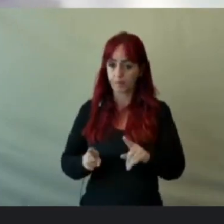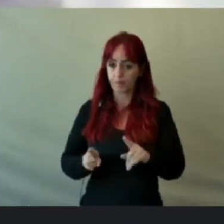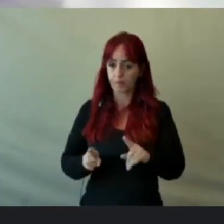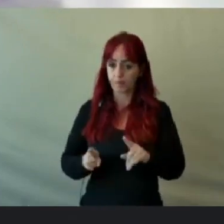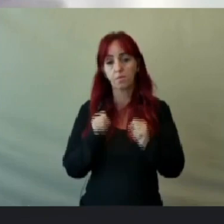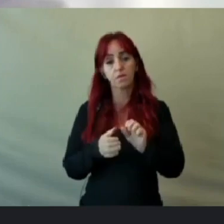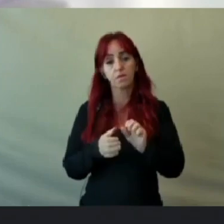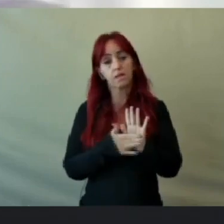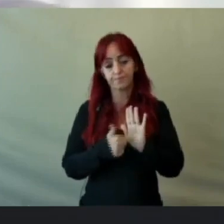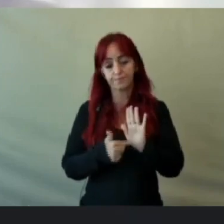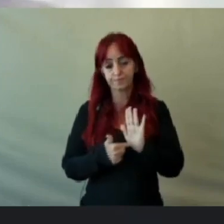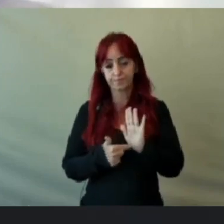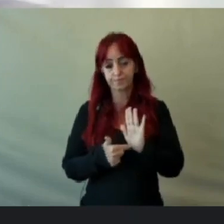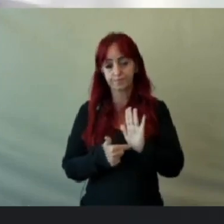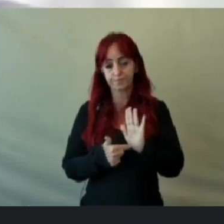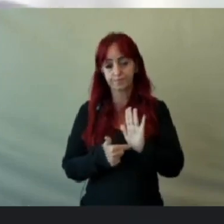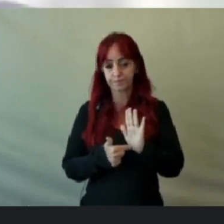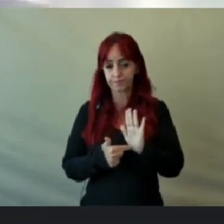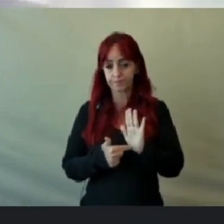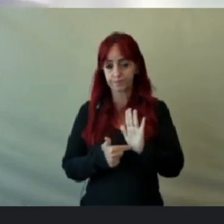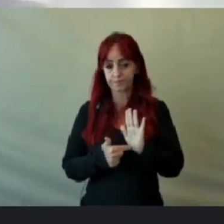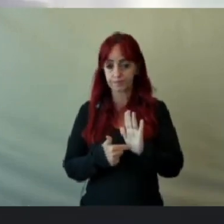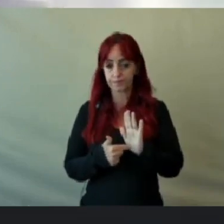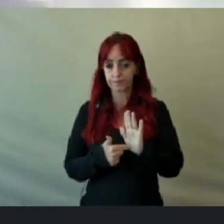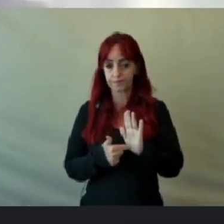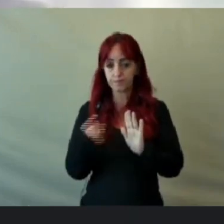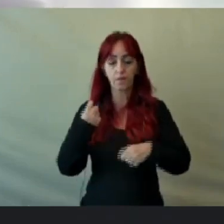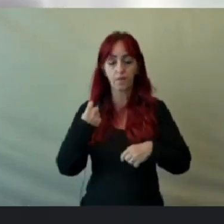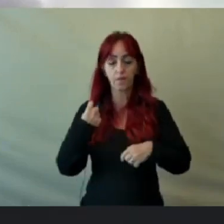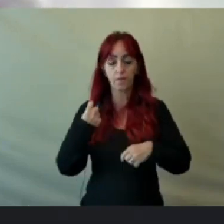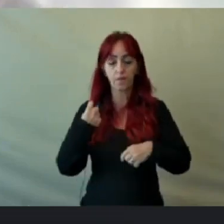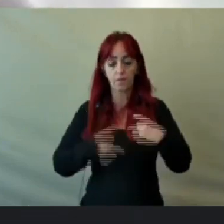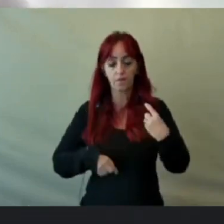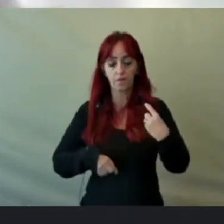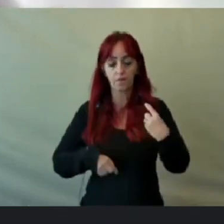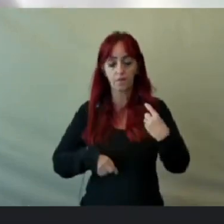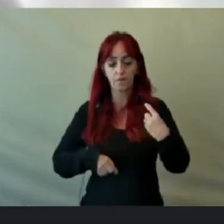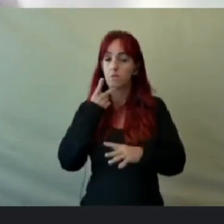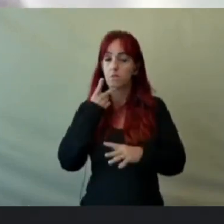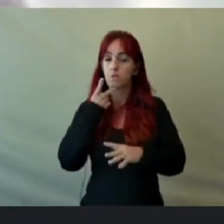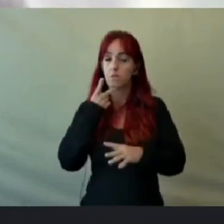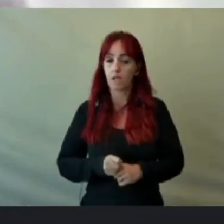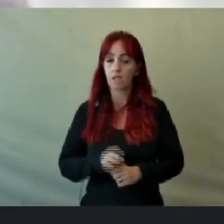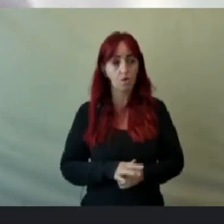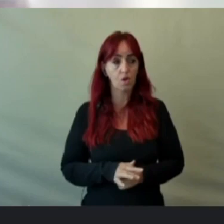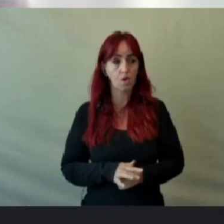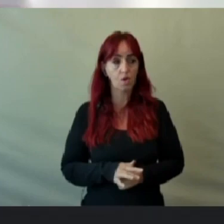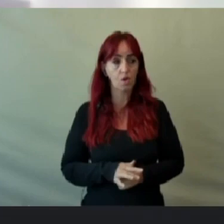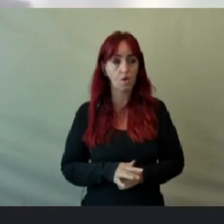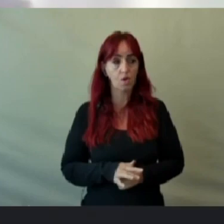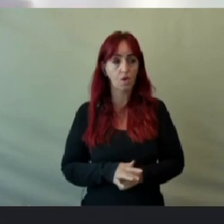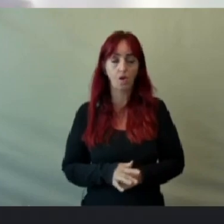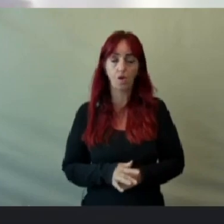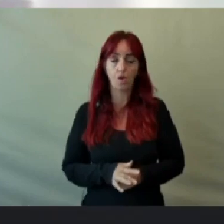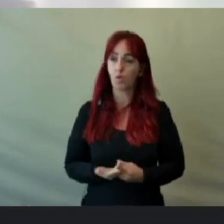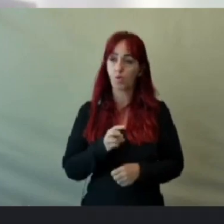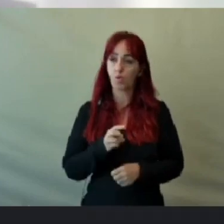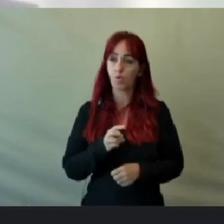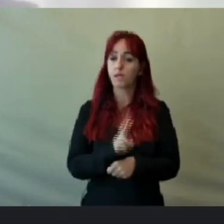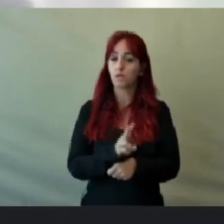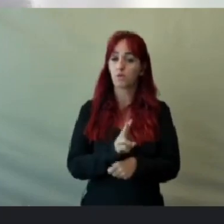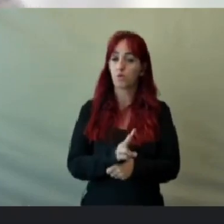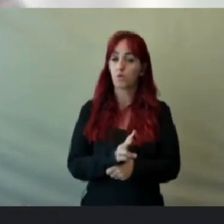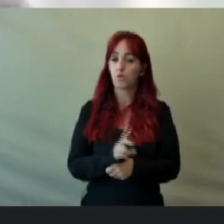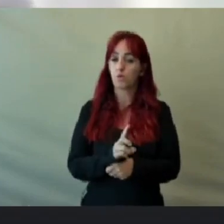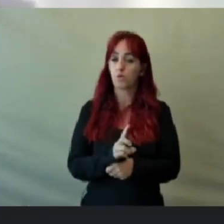nossa discussão é só para dizer que assim não é só uma questão do cuidador em si vai além o